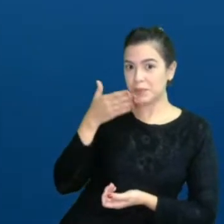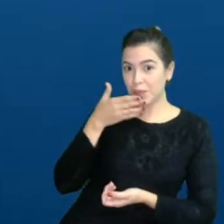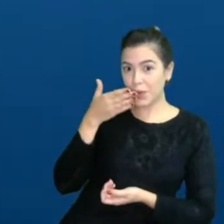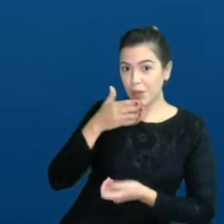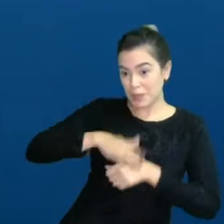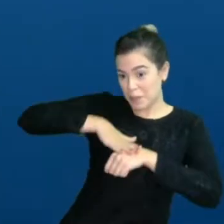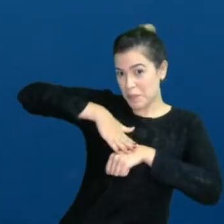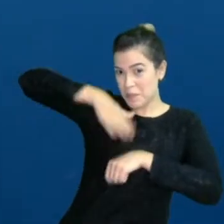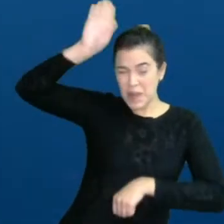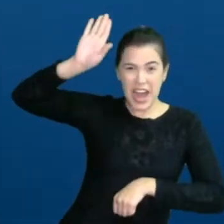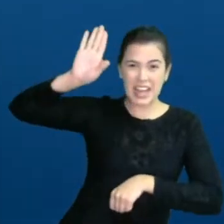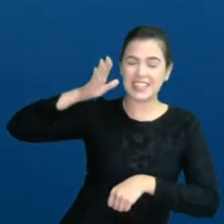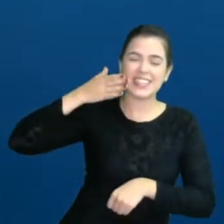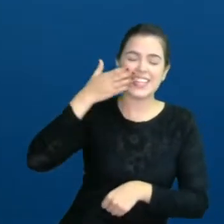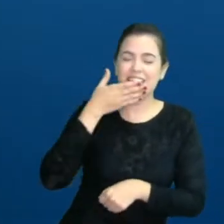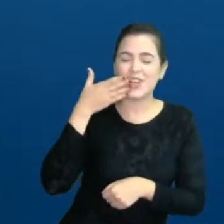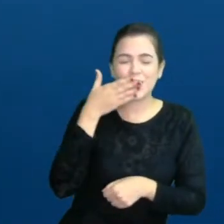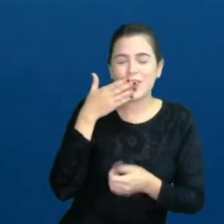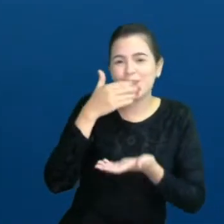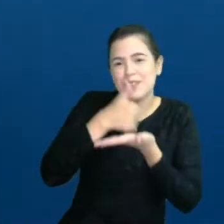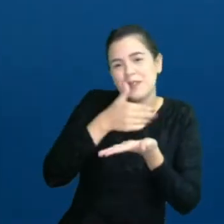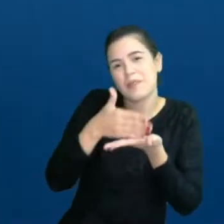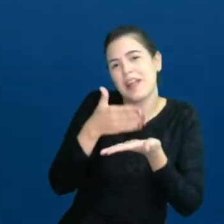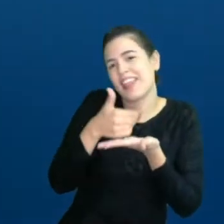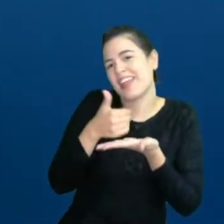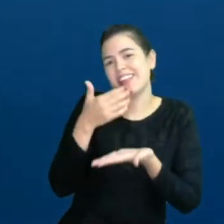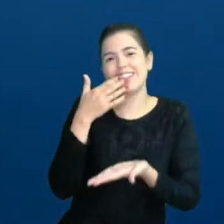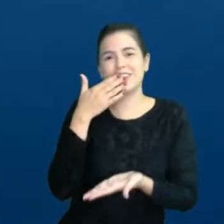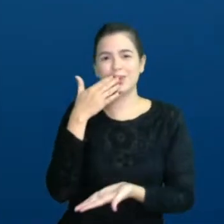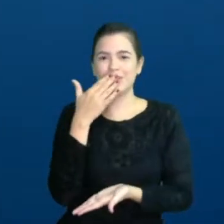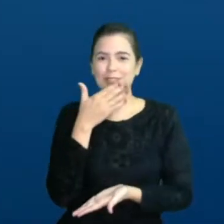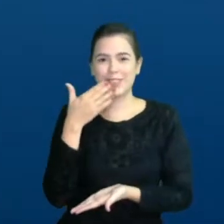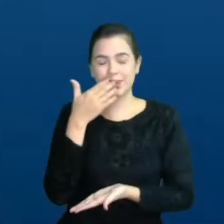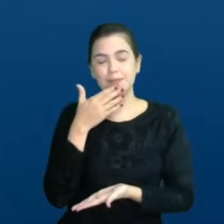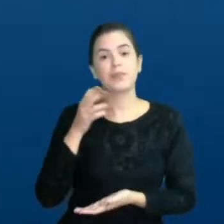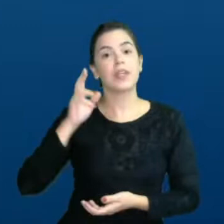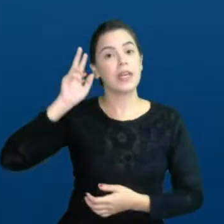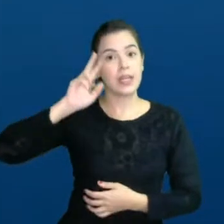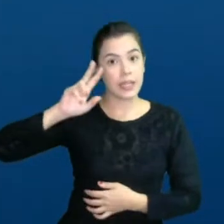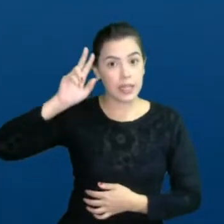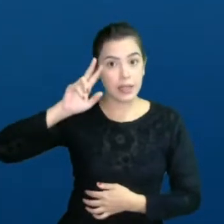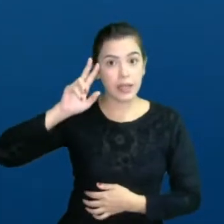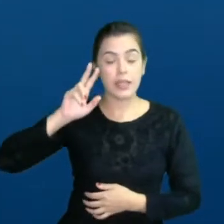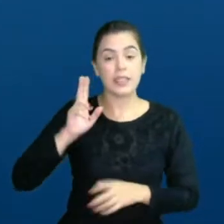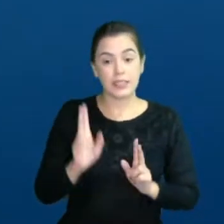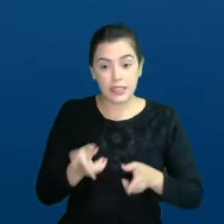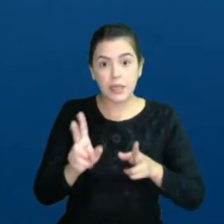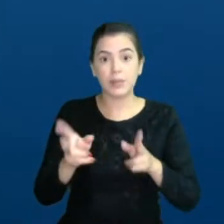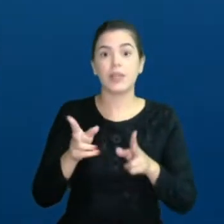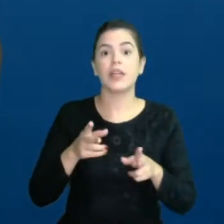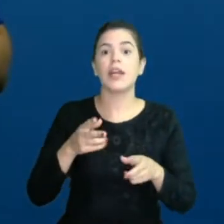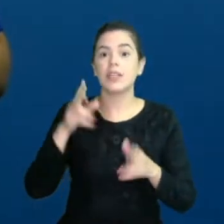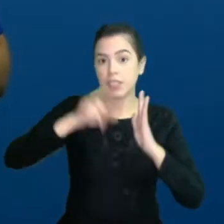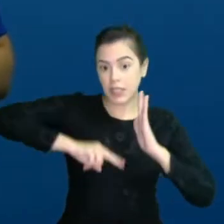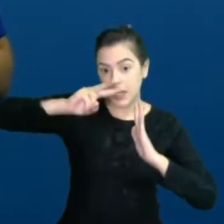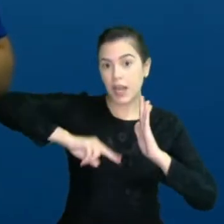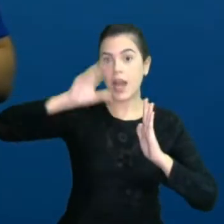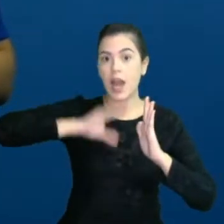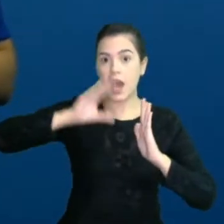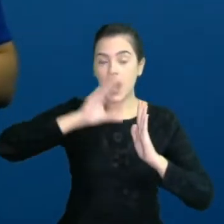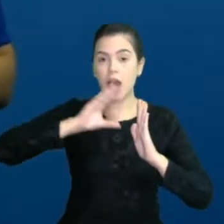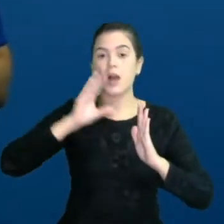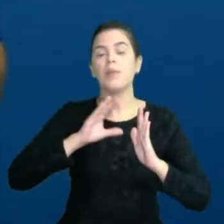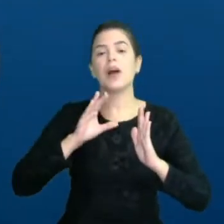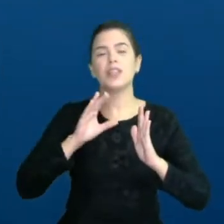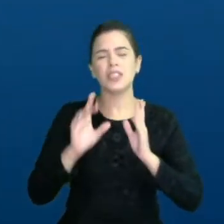mais doce era o doce de batata doce. Então, toda vez que a gente lê os trava-línguas assim rapidinho, você vai ver que a gente encontra um